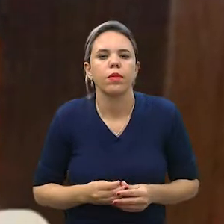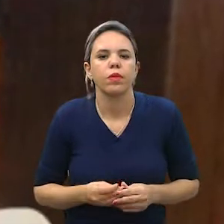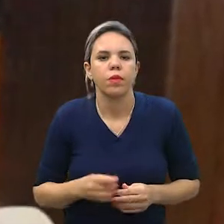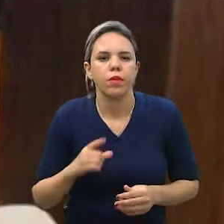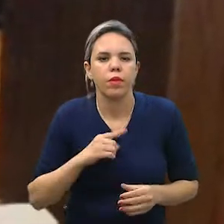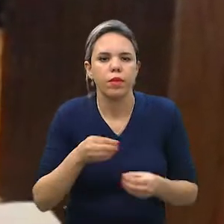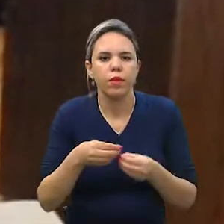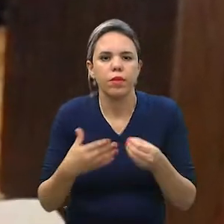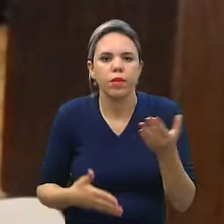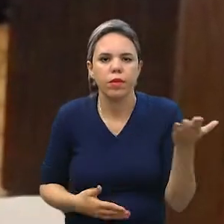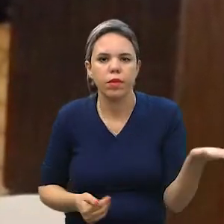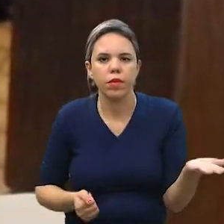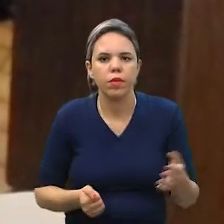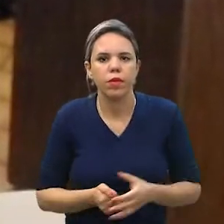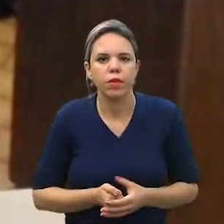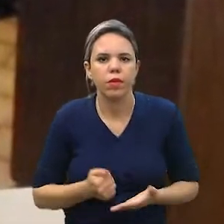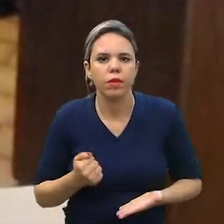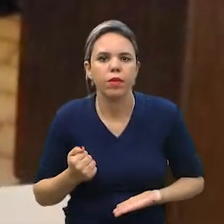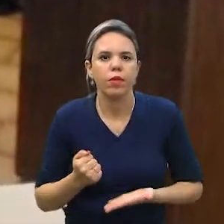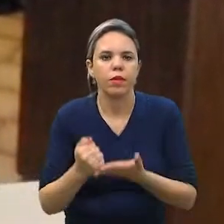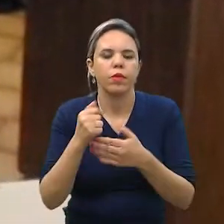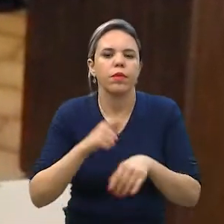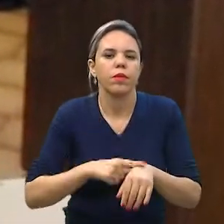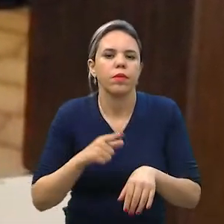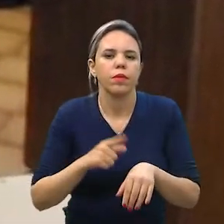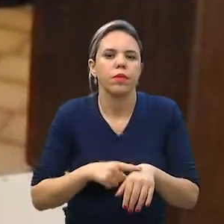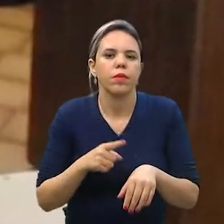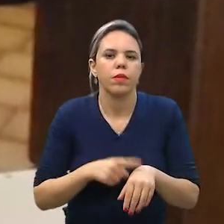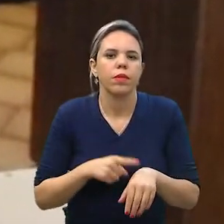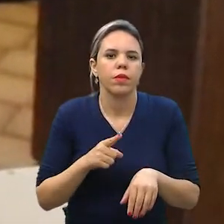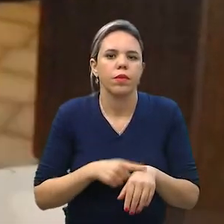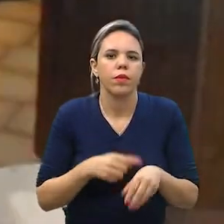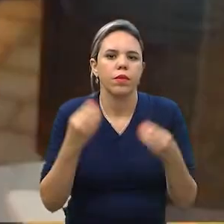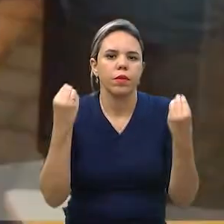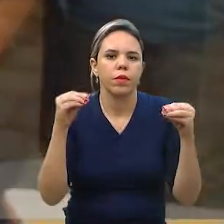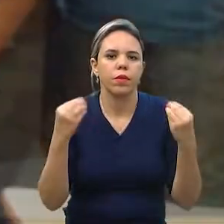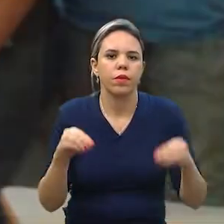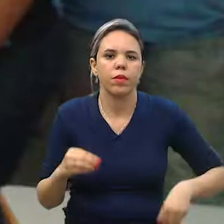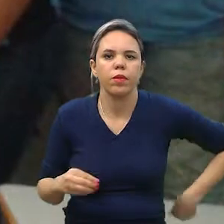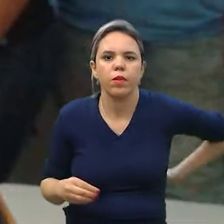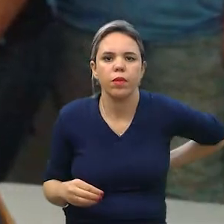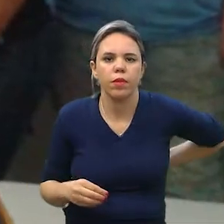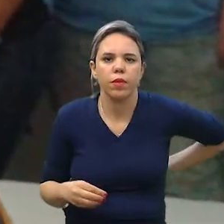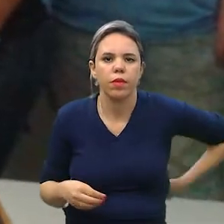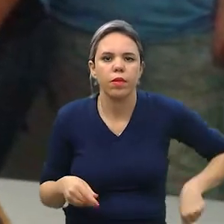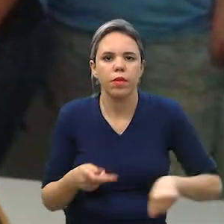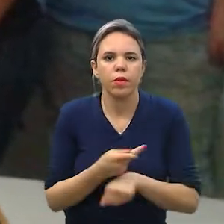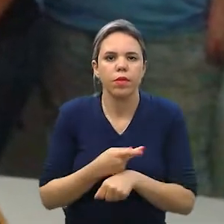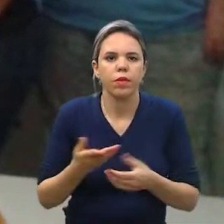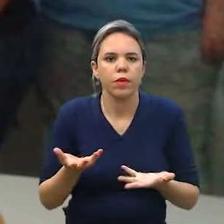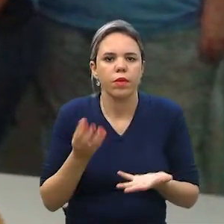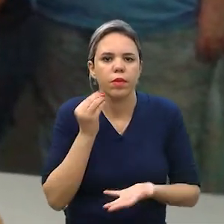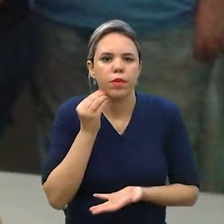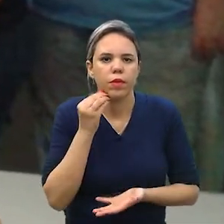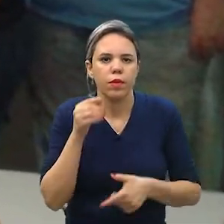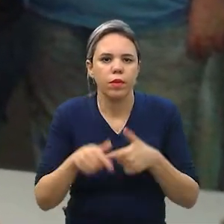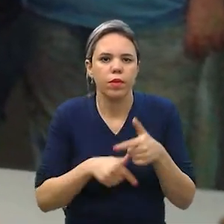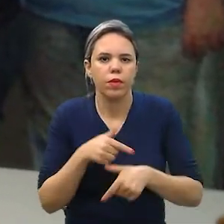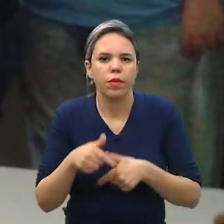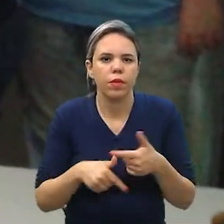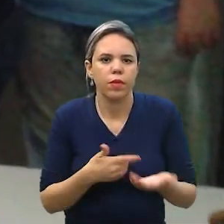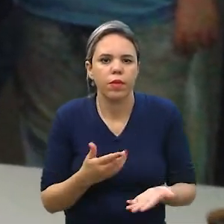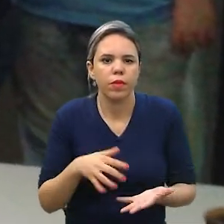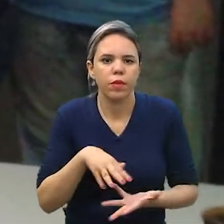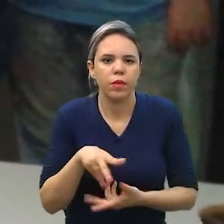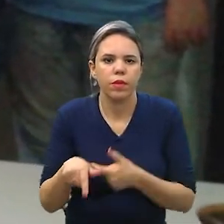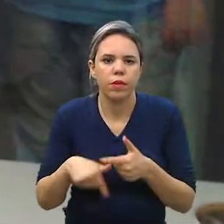têm conteúdos que ajudam na hora de serem colocados no mercado, de buscarem uma oportunidade no mercado de trabalho,